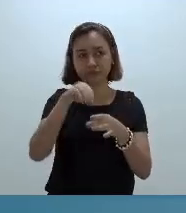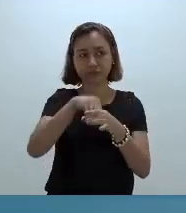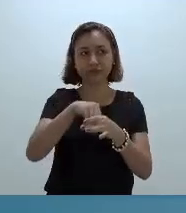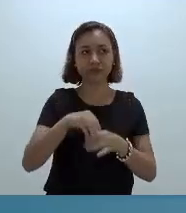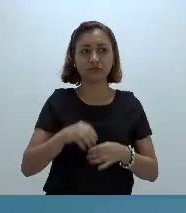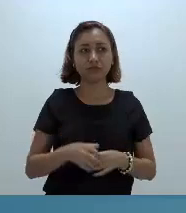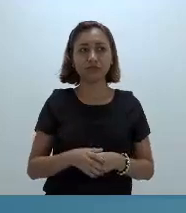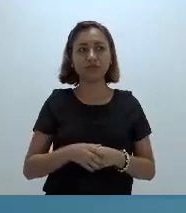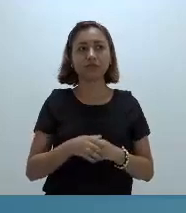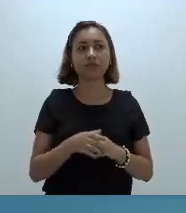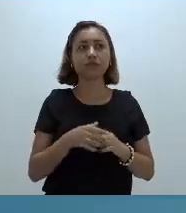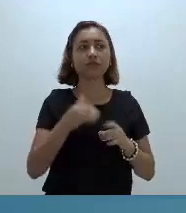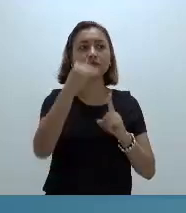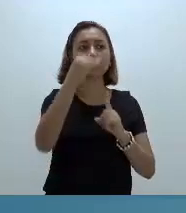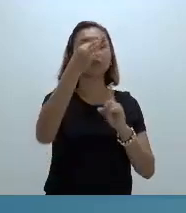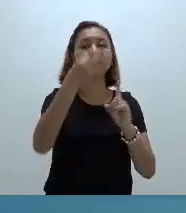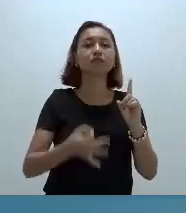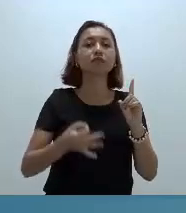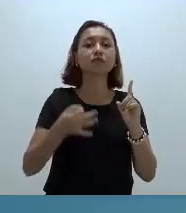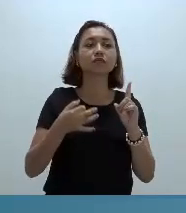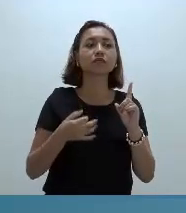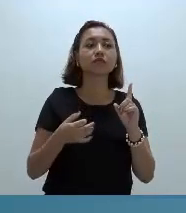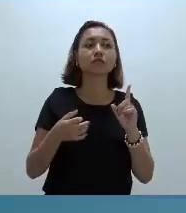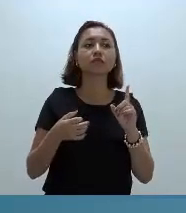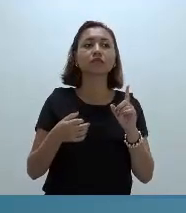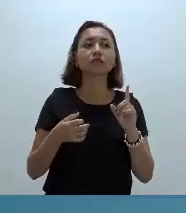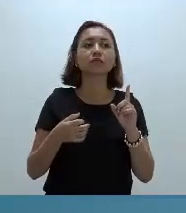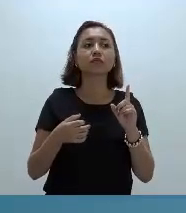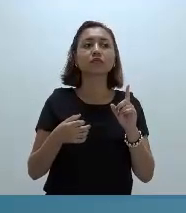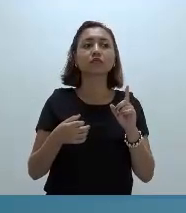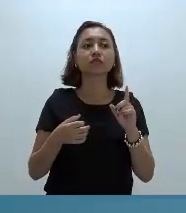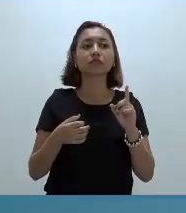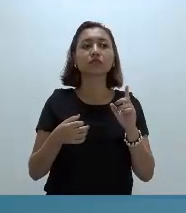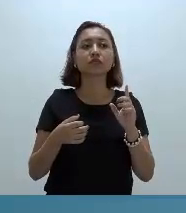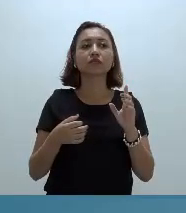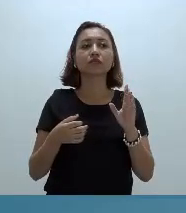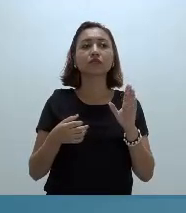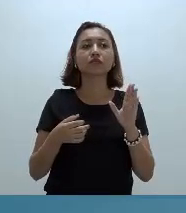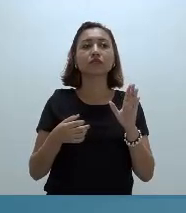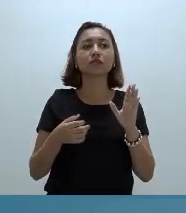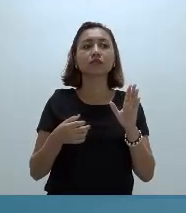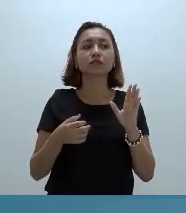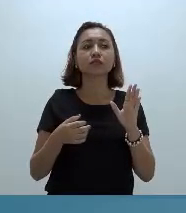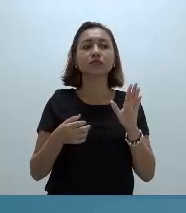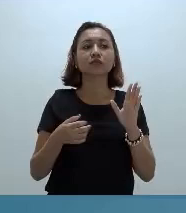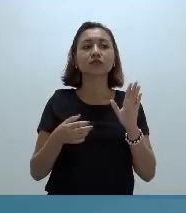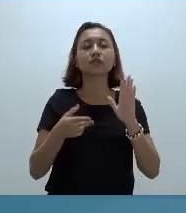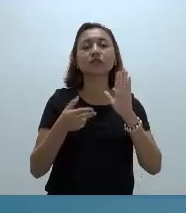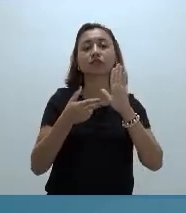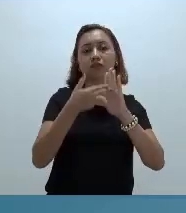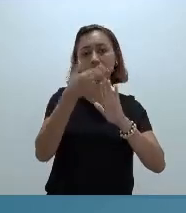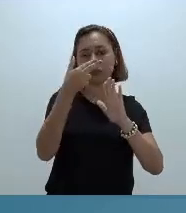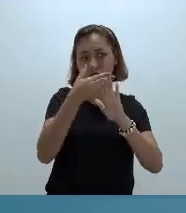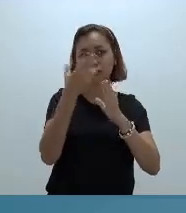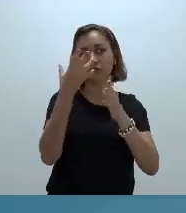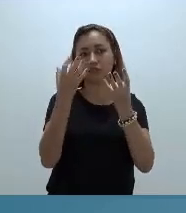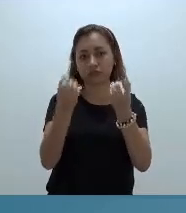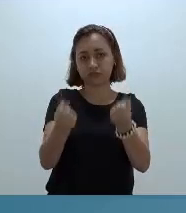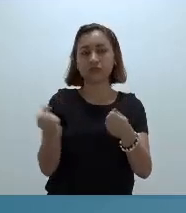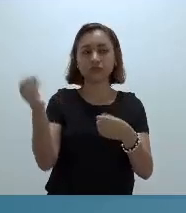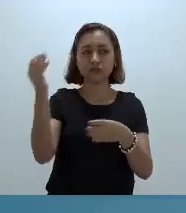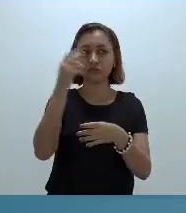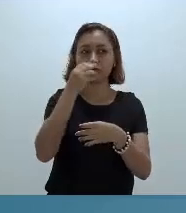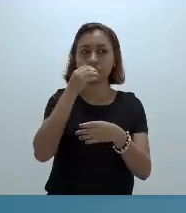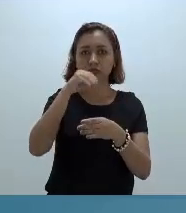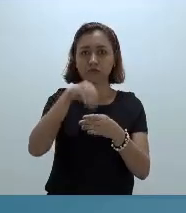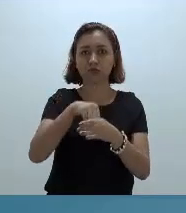Desembargadora Rônia Valente, do Povo Forte, deputado. Desembargadora Presidente, eu acompanho a minha geração. Obrigada,